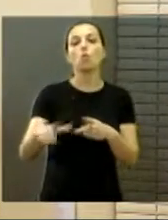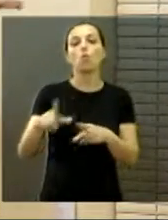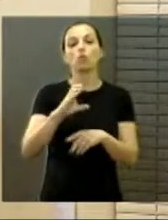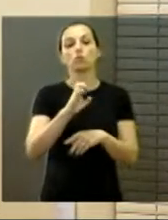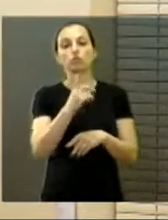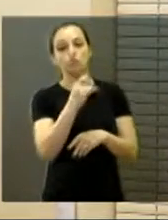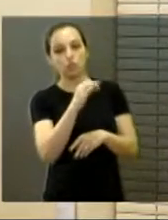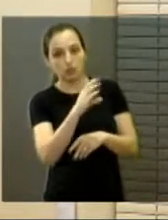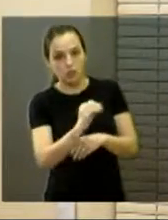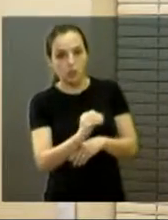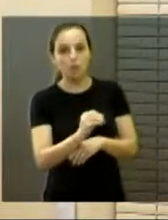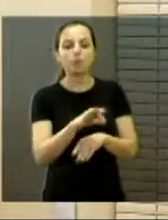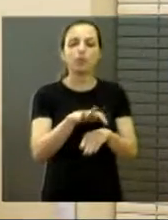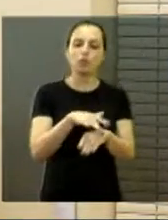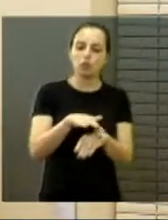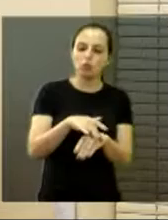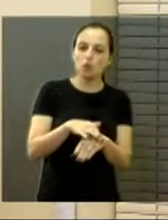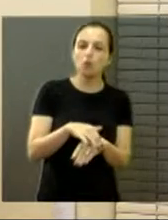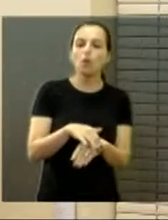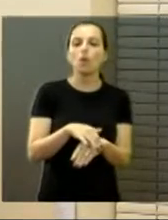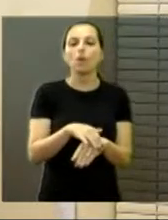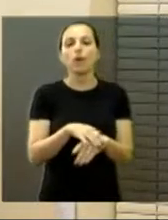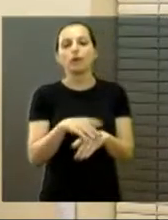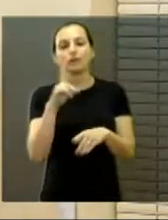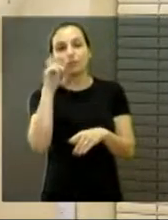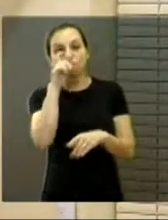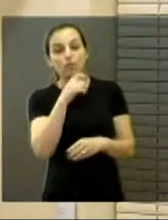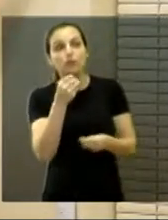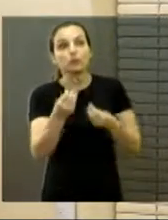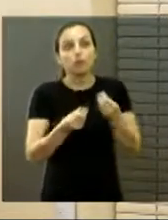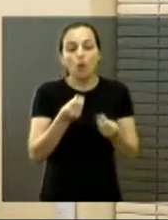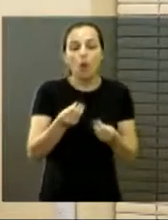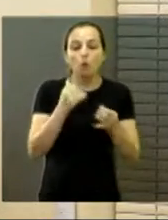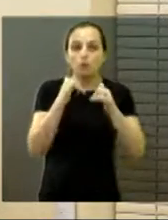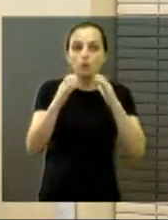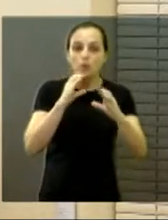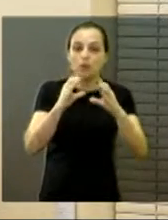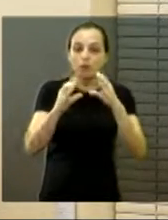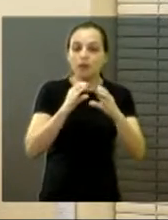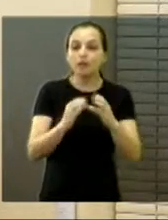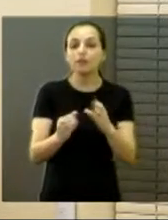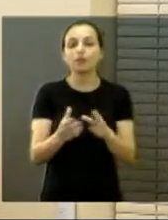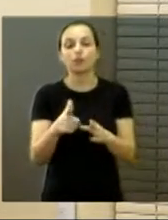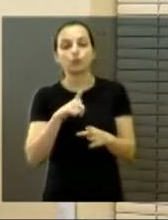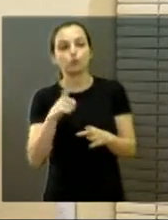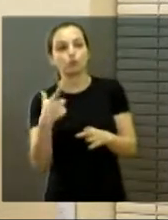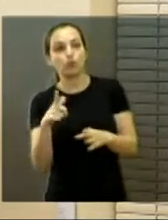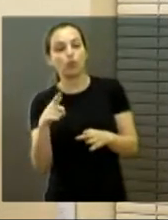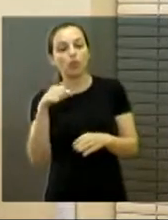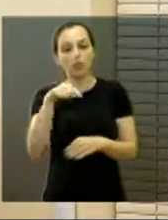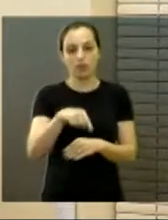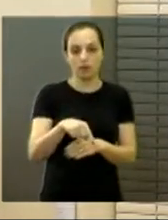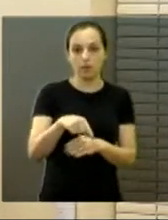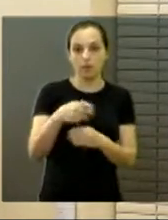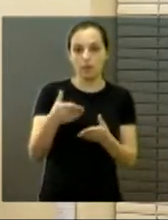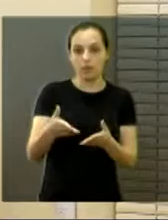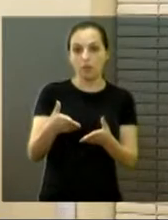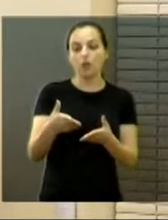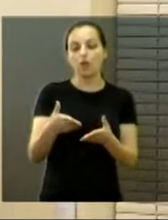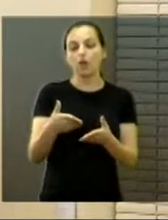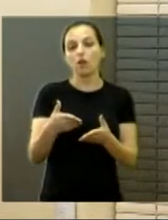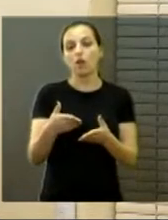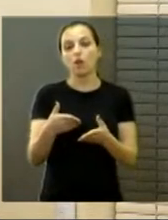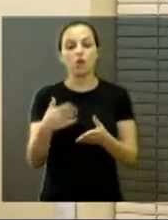cama, ela está... tem dificuldade, ou seja, nem essa comunicação aqui com a casa a gente teve. Então, eu quero deixar aqui os meus